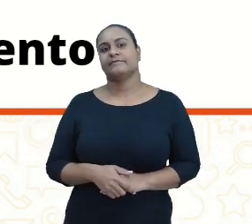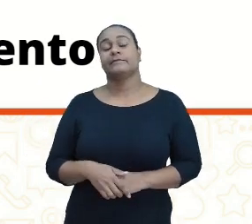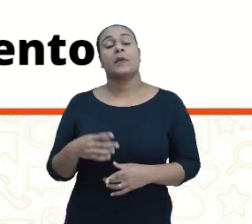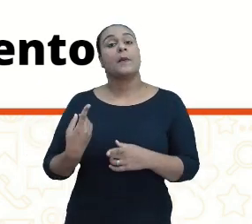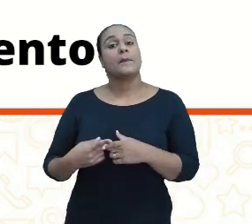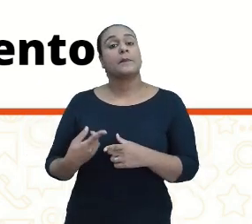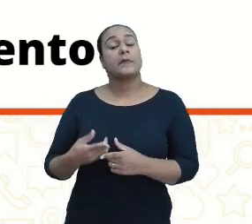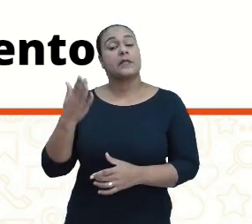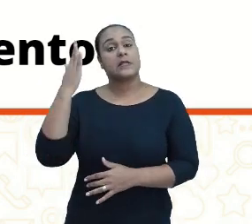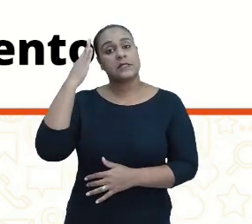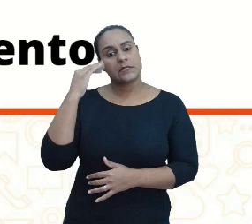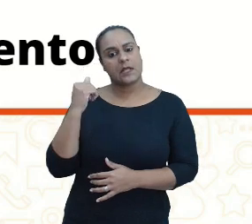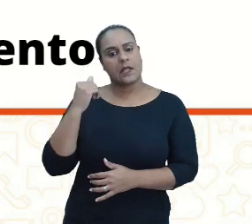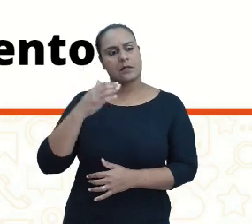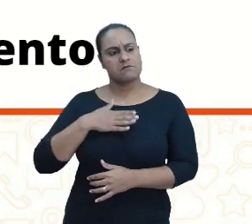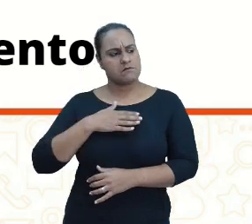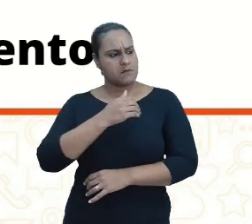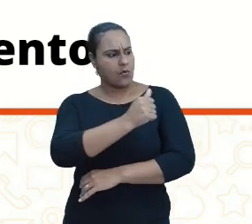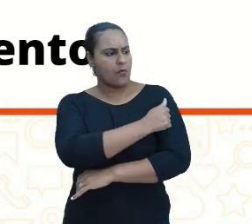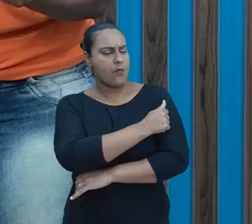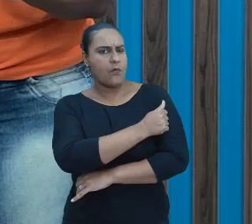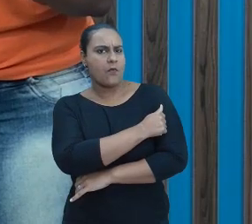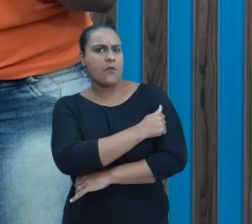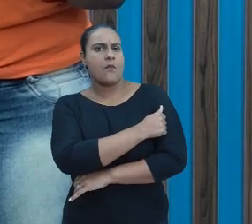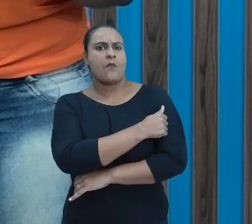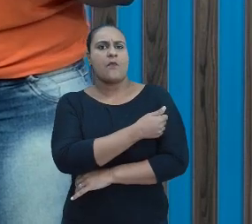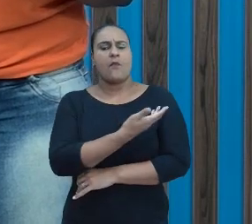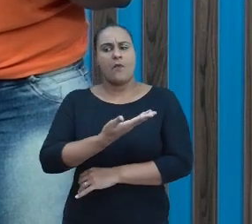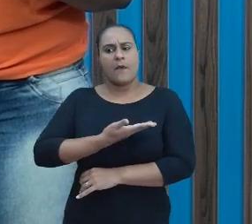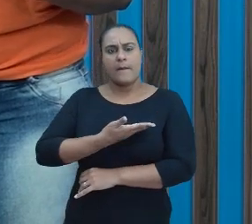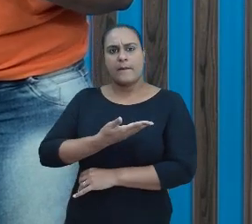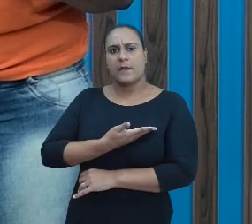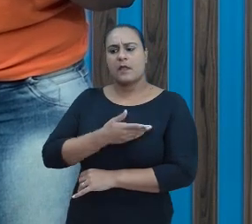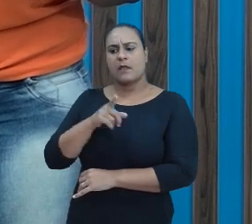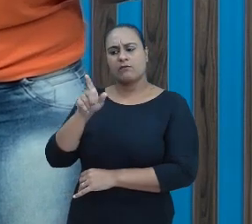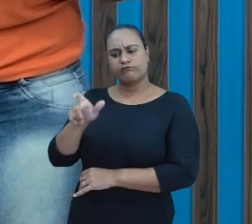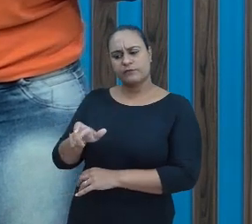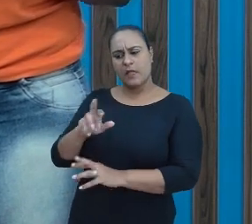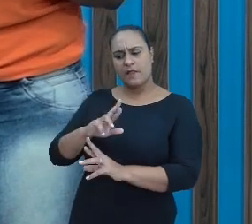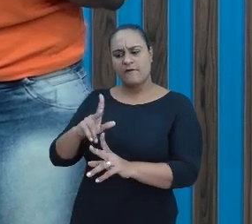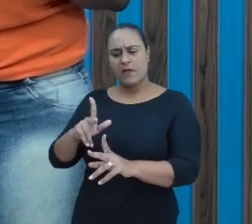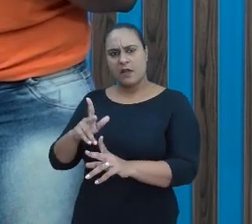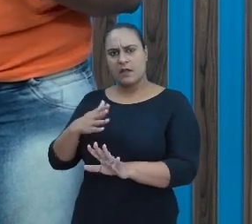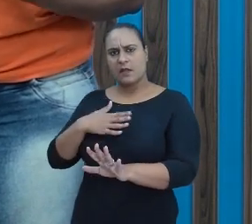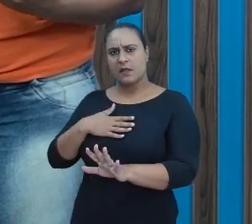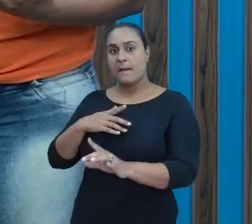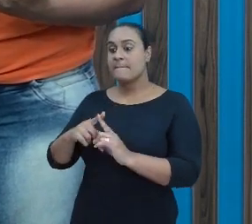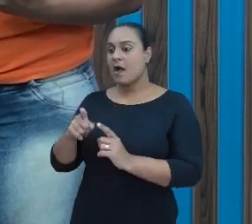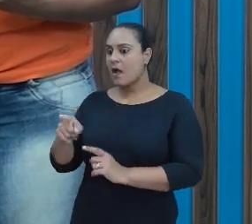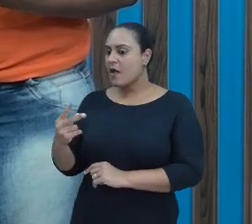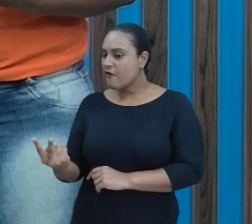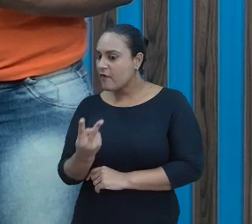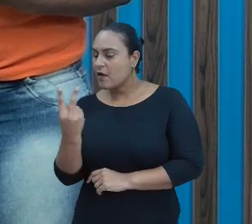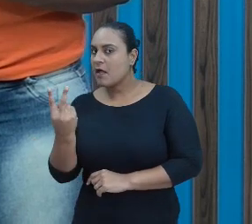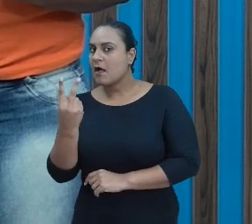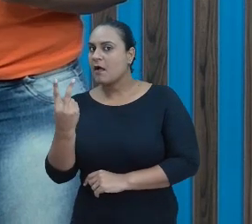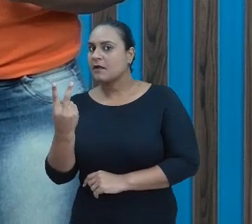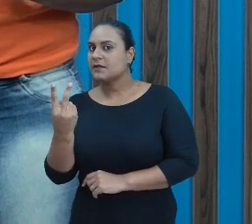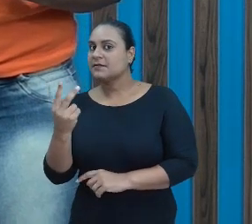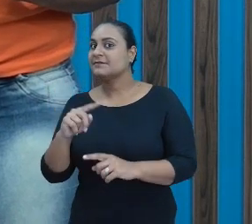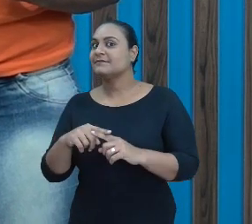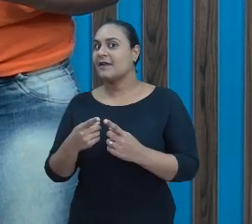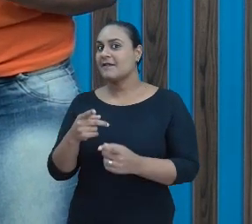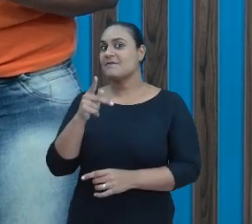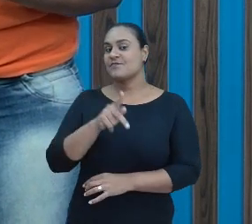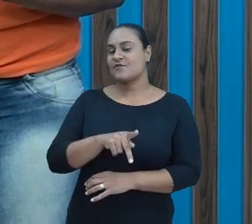sei que o meu colega ele é diferente de mim, tem o mesmo valor humano, tem a mesma necessidade, mas que a